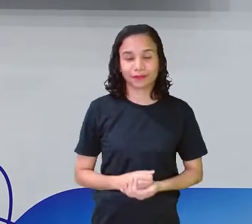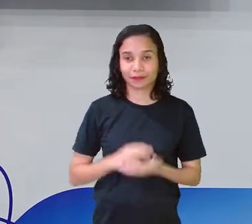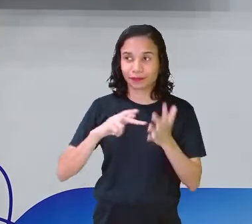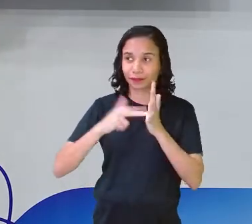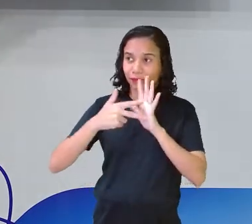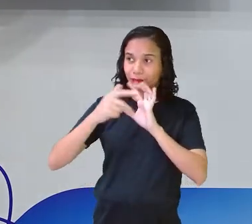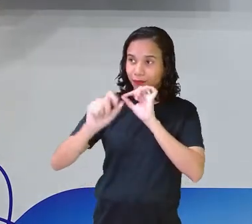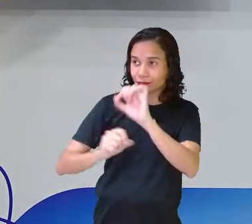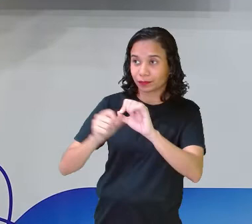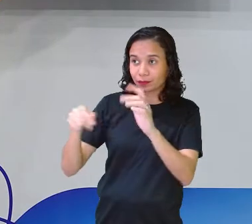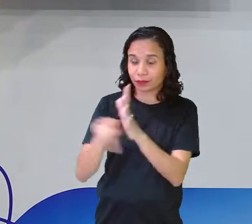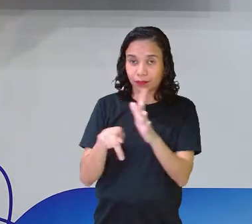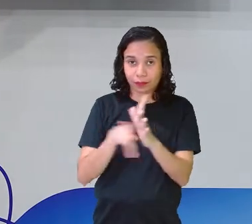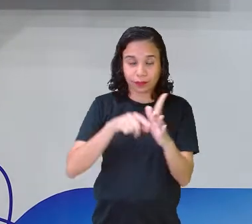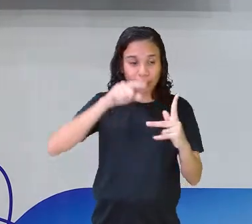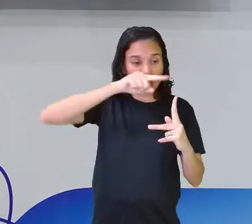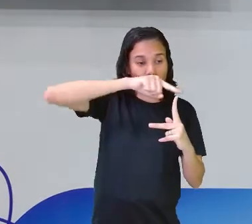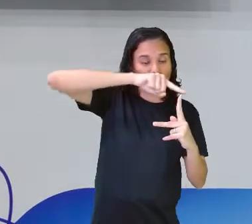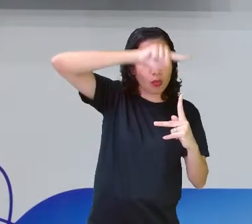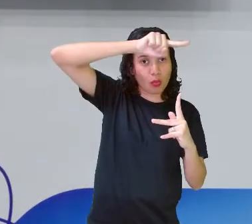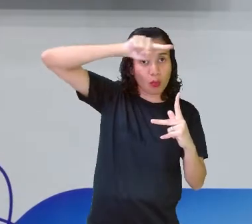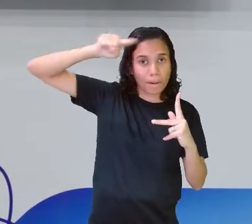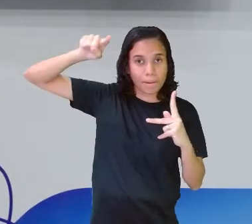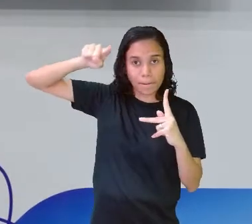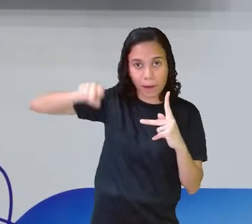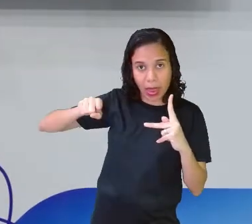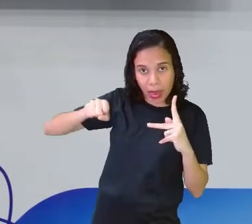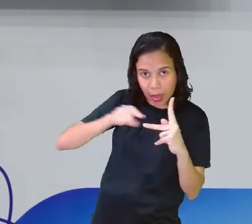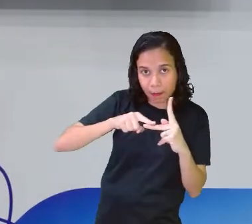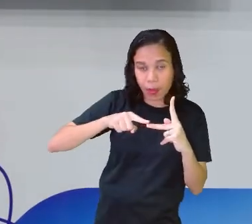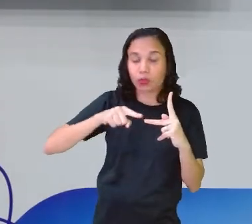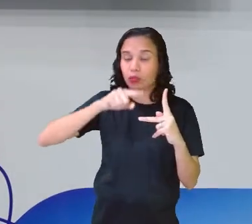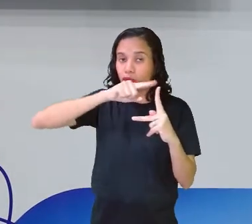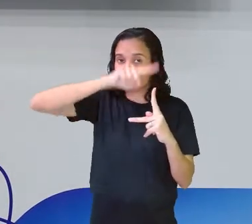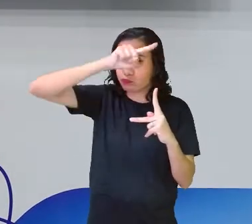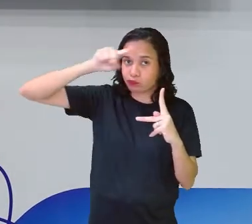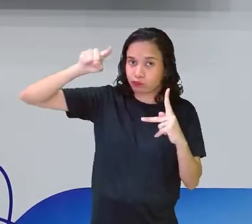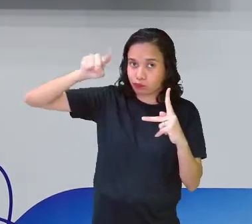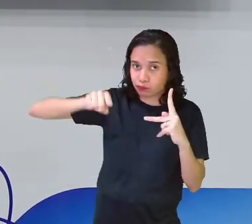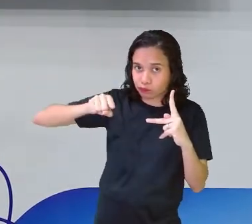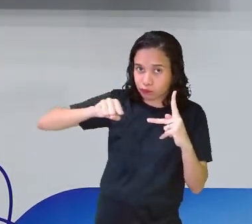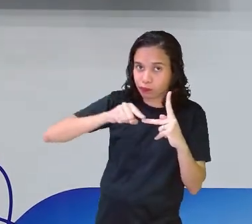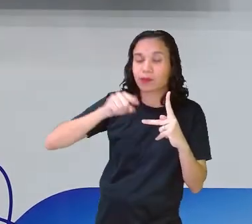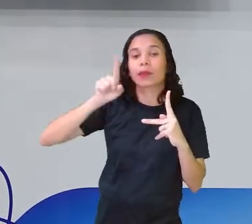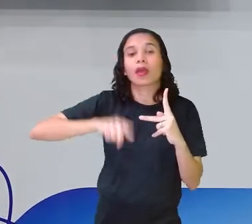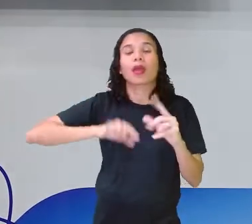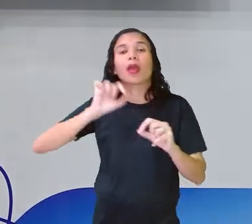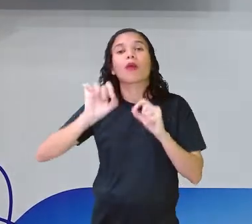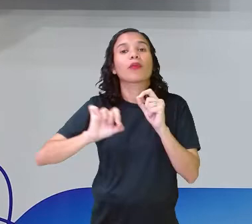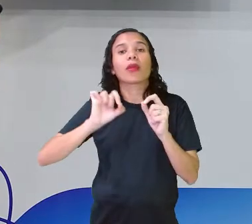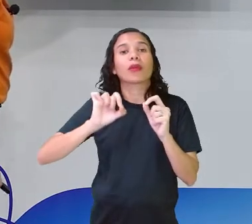Ou seja, o perímetro desse meu quadrado, dessa minha figura poligonal,